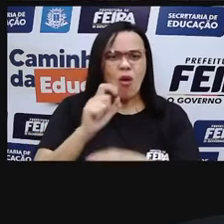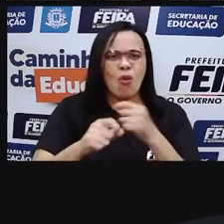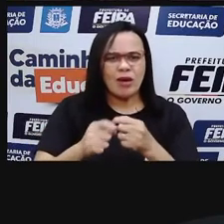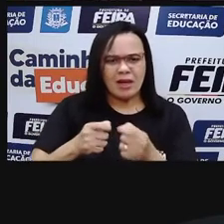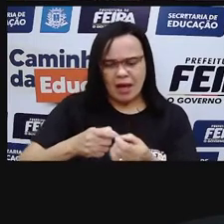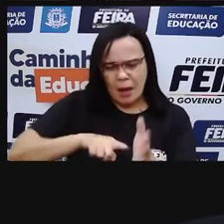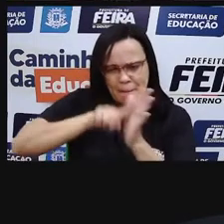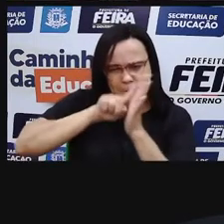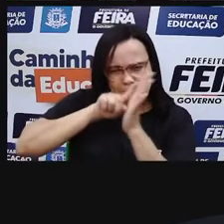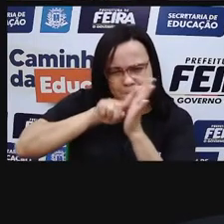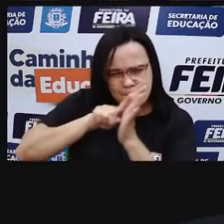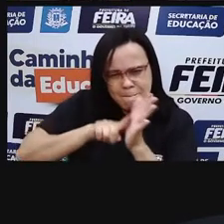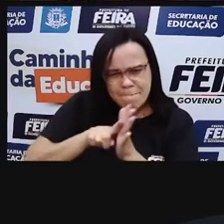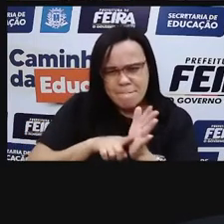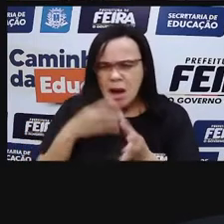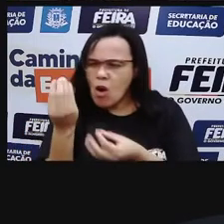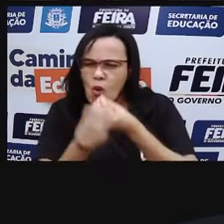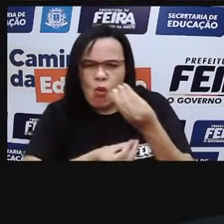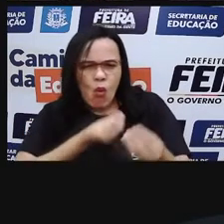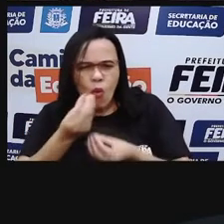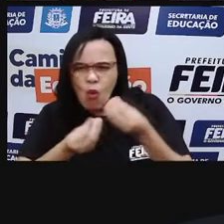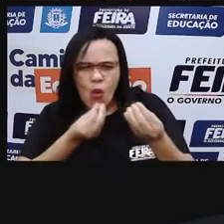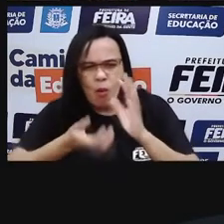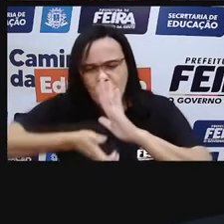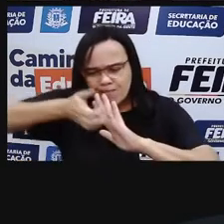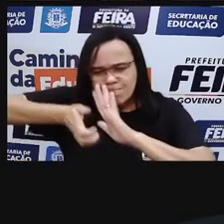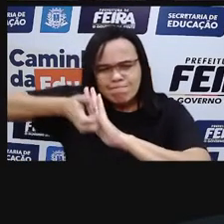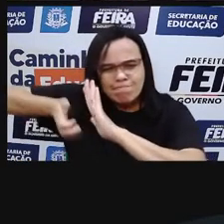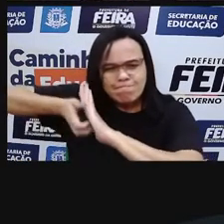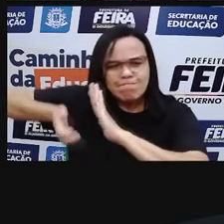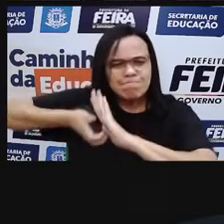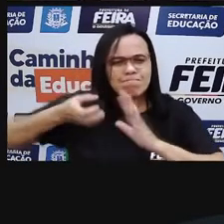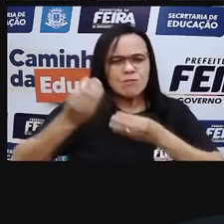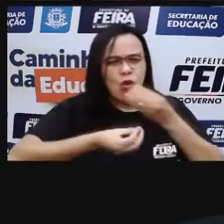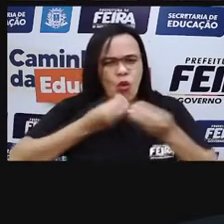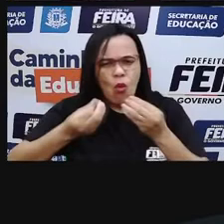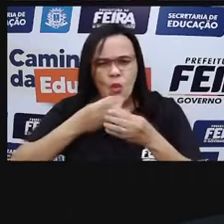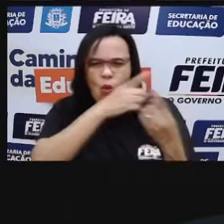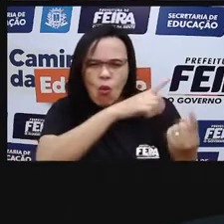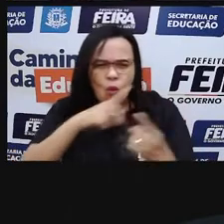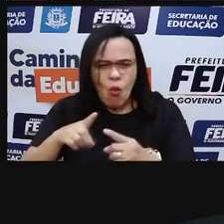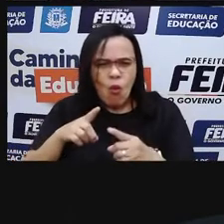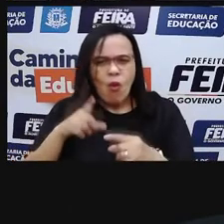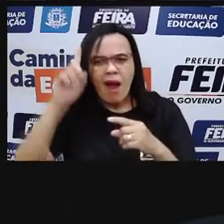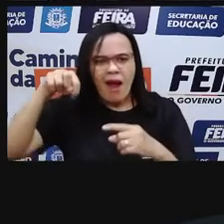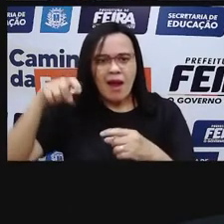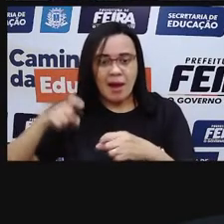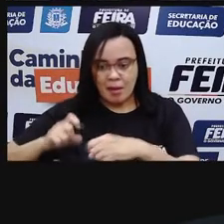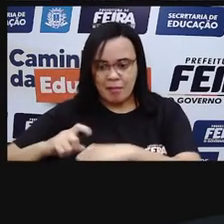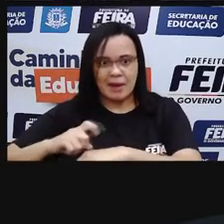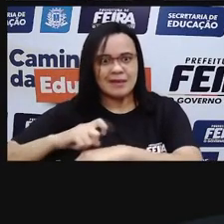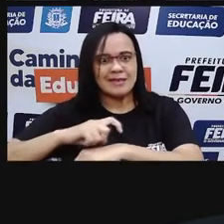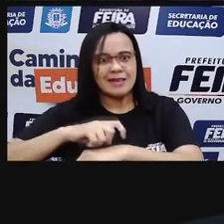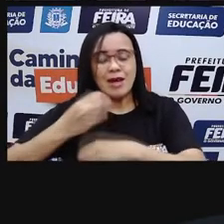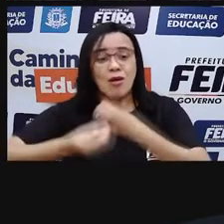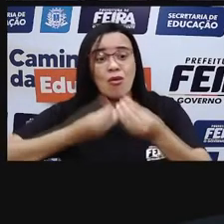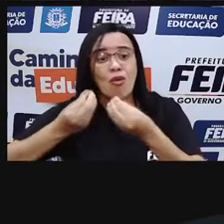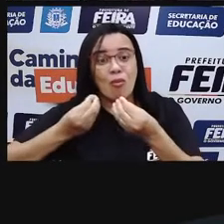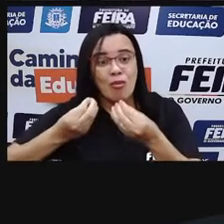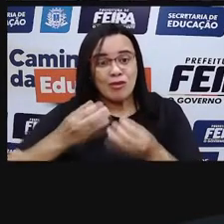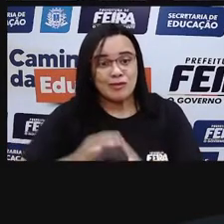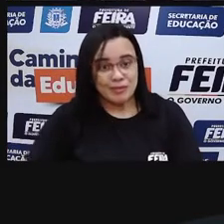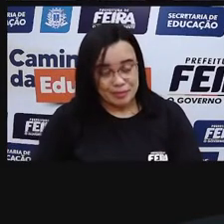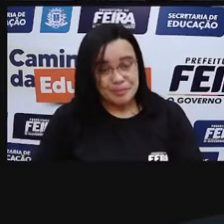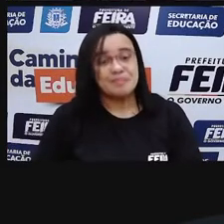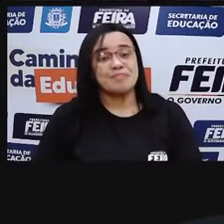como extrair, como utilizar essa substância para combater a bactéria Staphylococcus aureus. E aí,